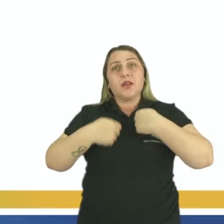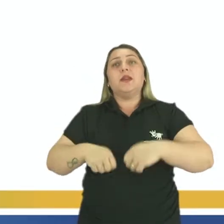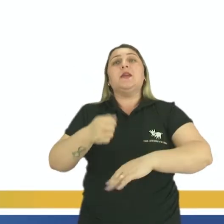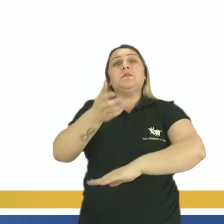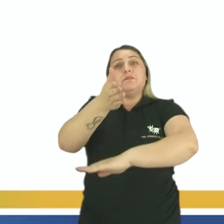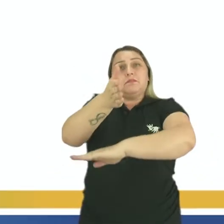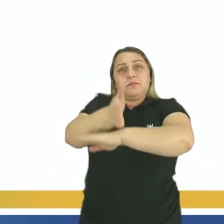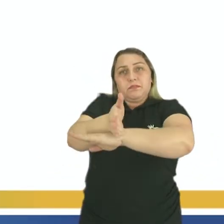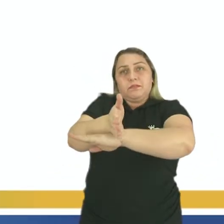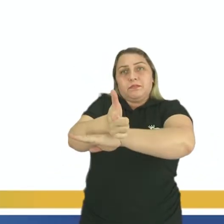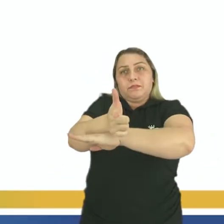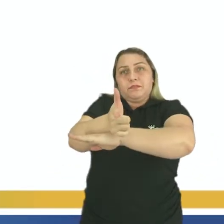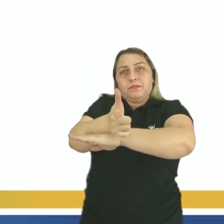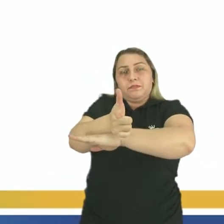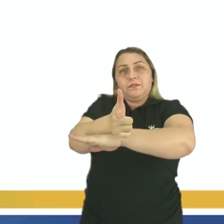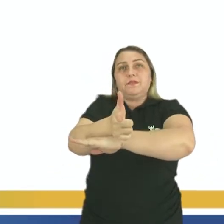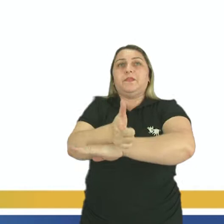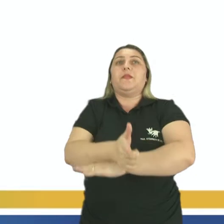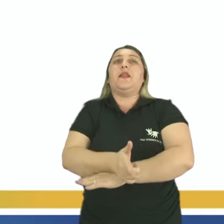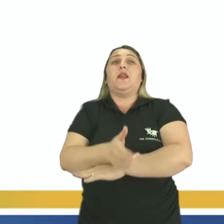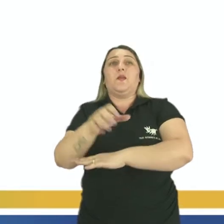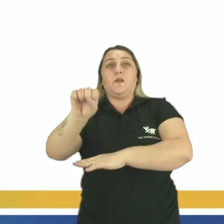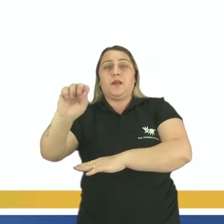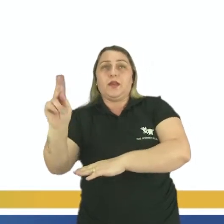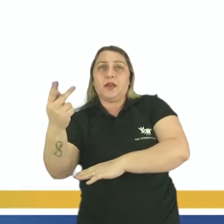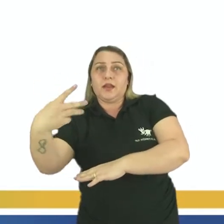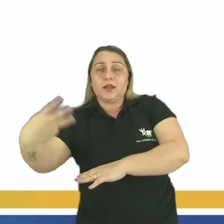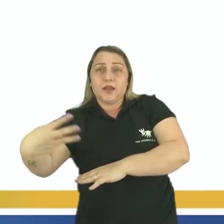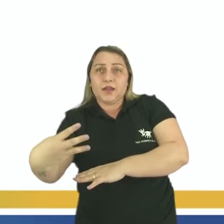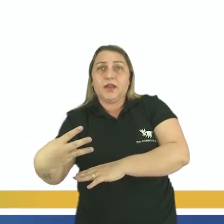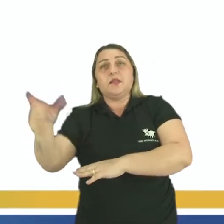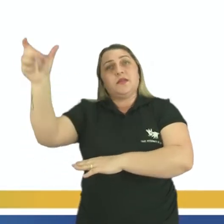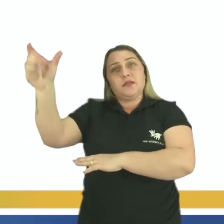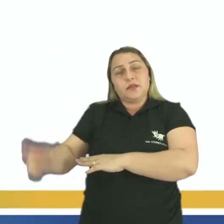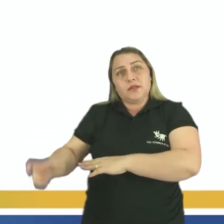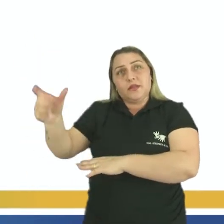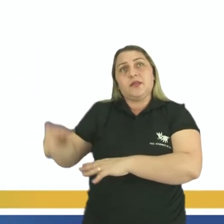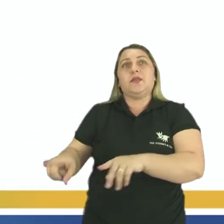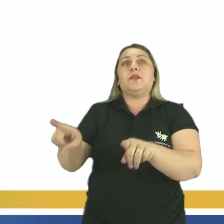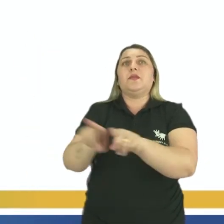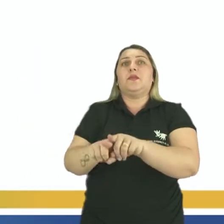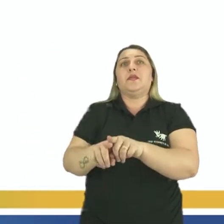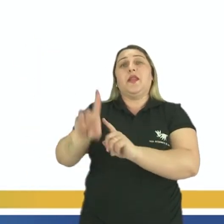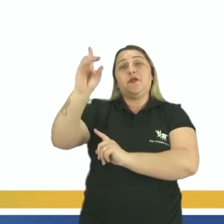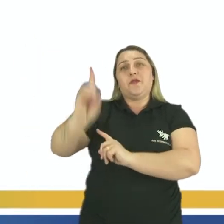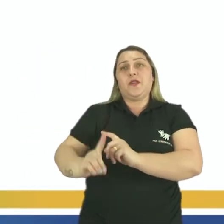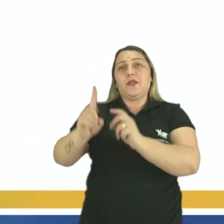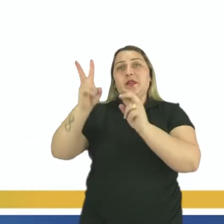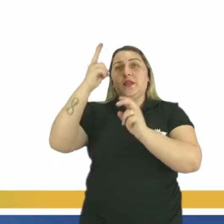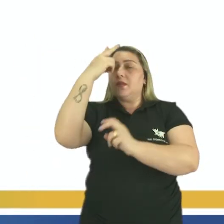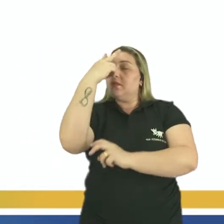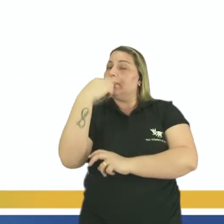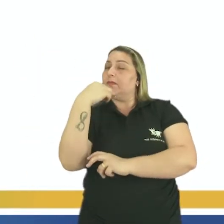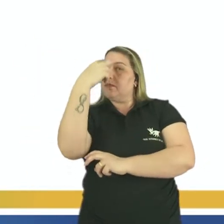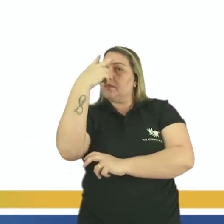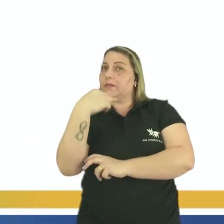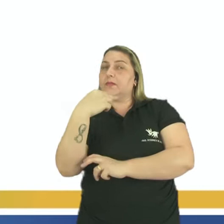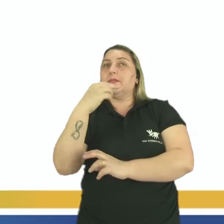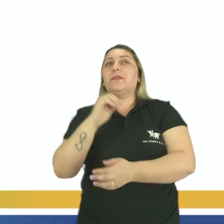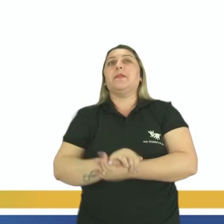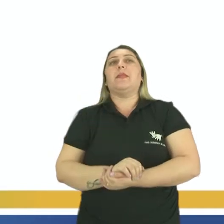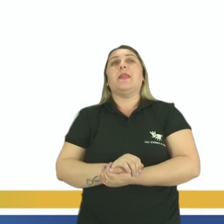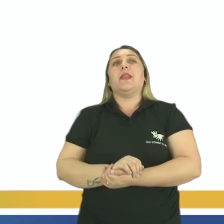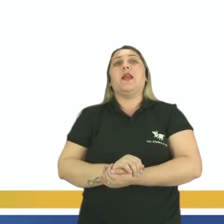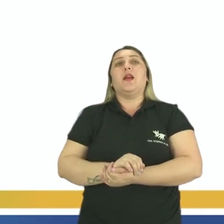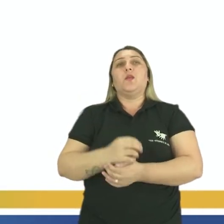suporte para a arma. E o SH3 são atiradores de rifles com deficiência visual. Em relação